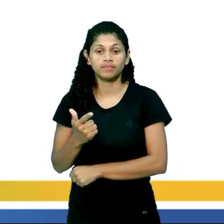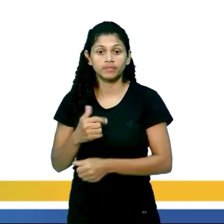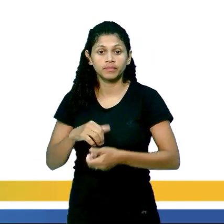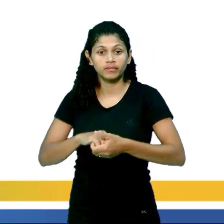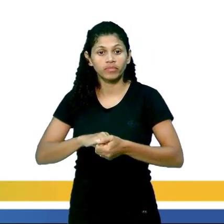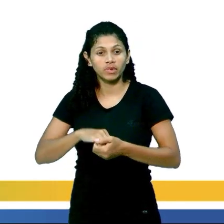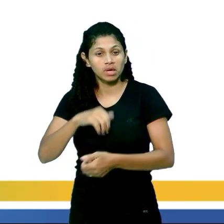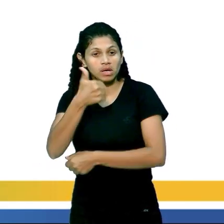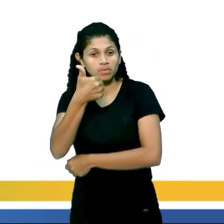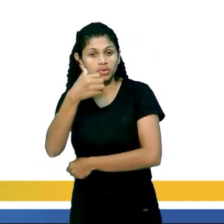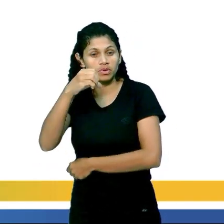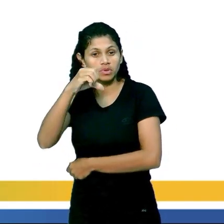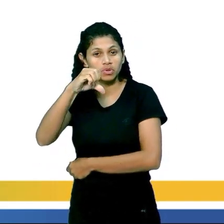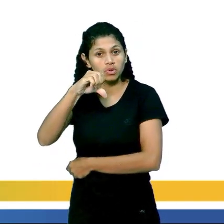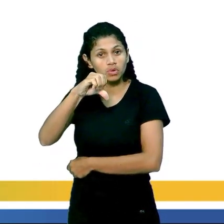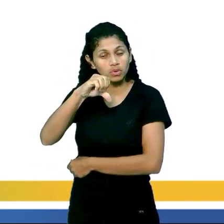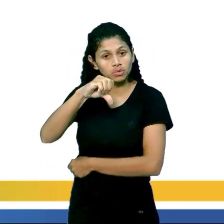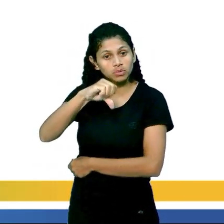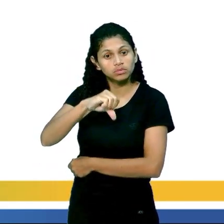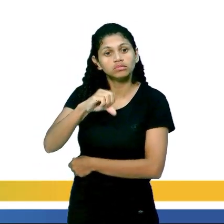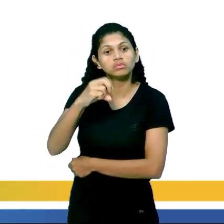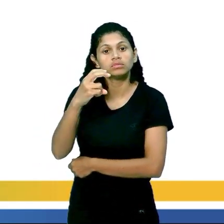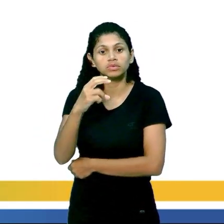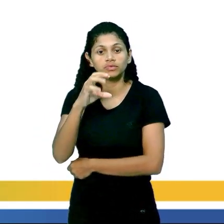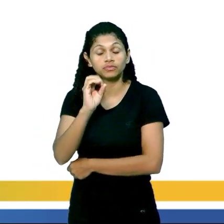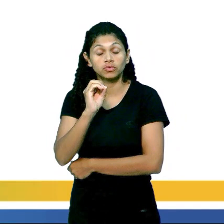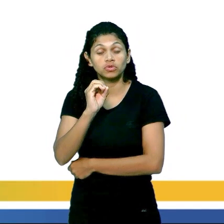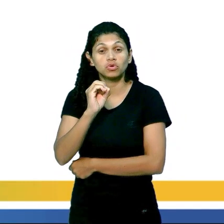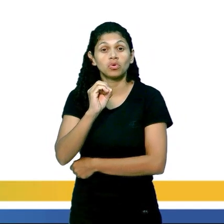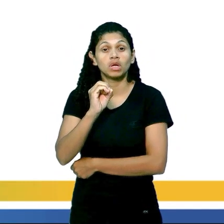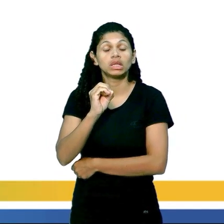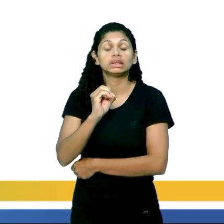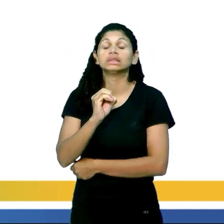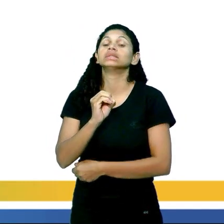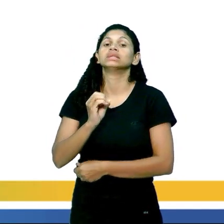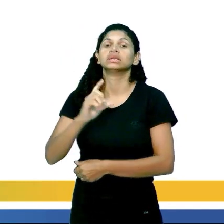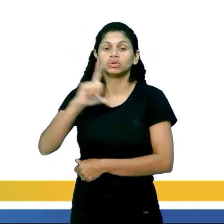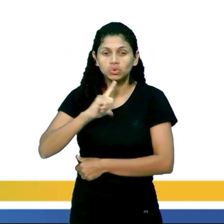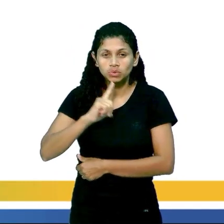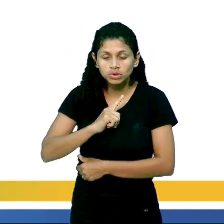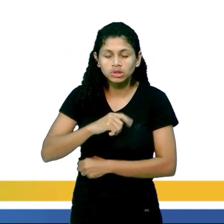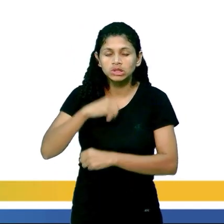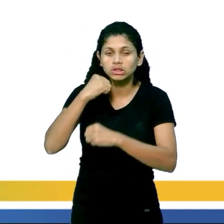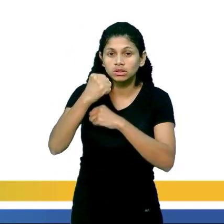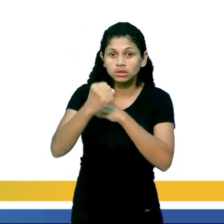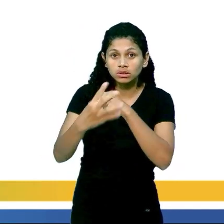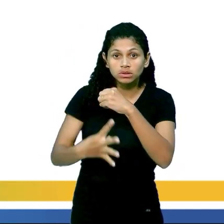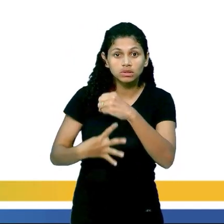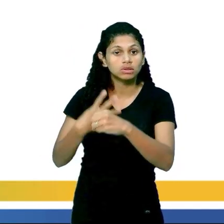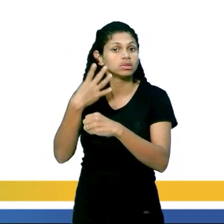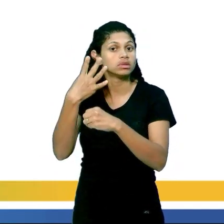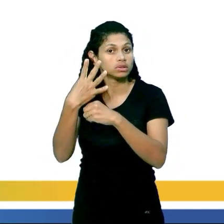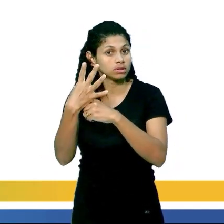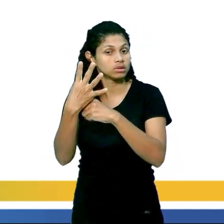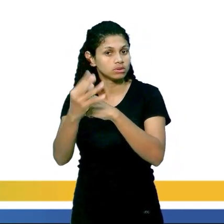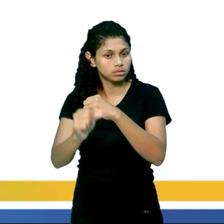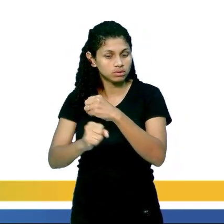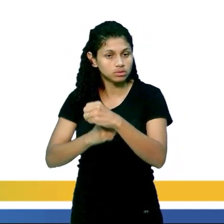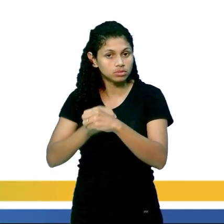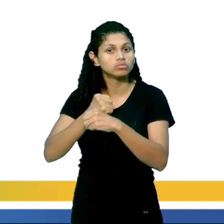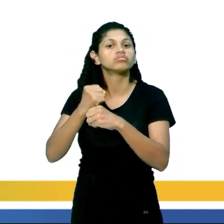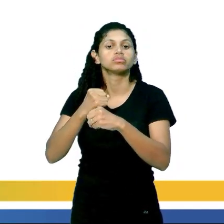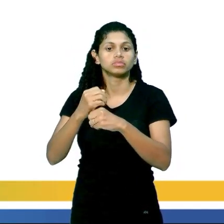o evento ocorre sem interrupções temporais. Sabendo que a próxima competição será disputada no Catar, no ano